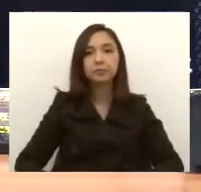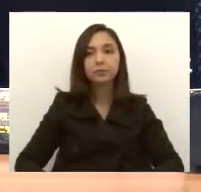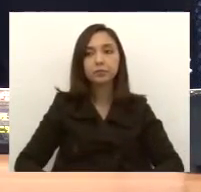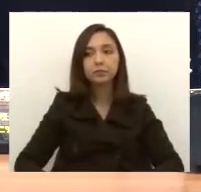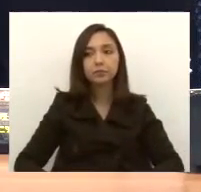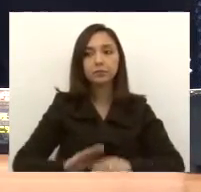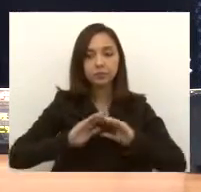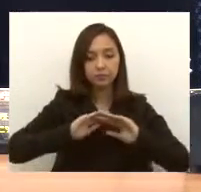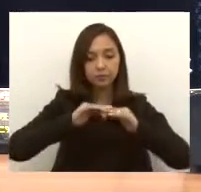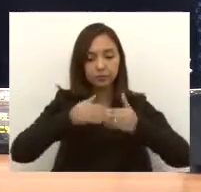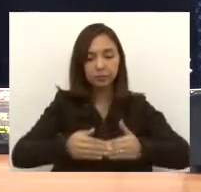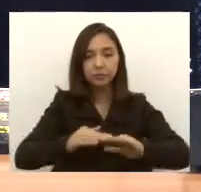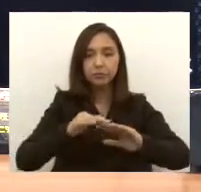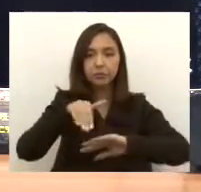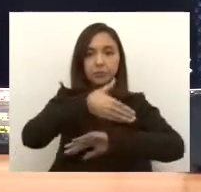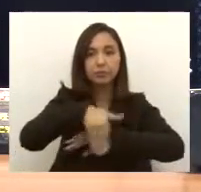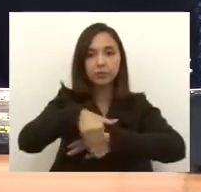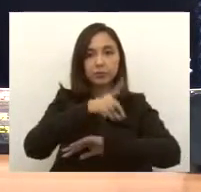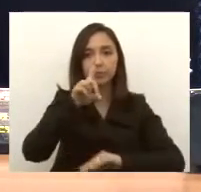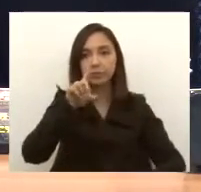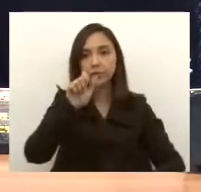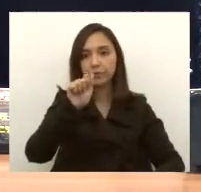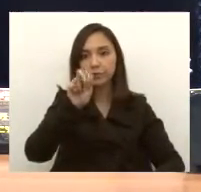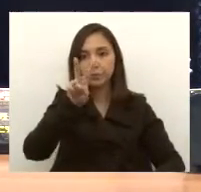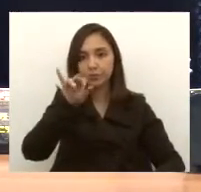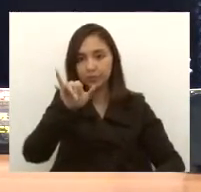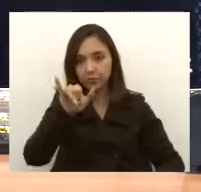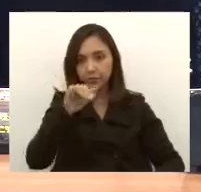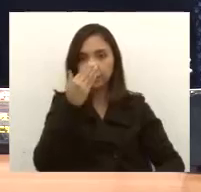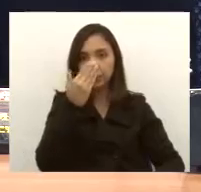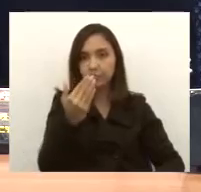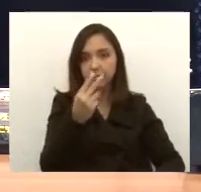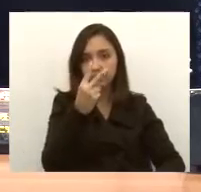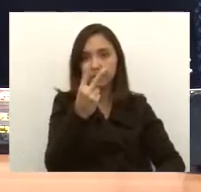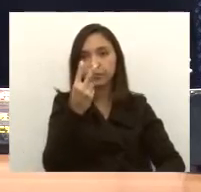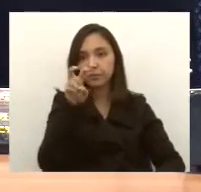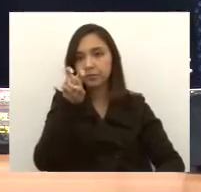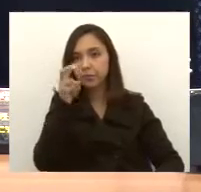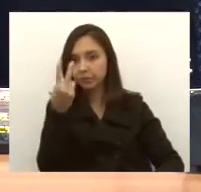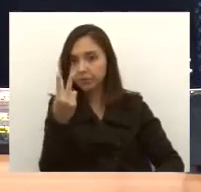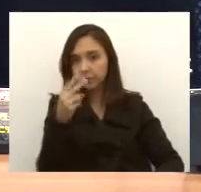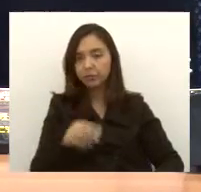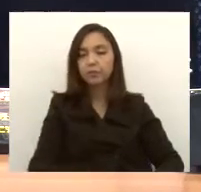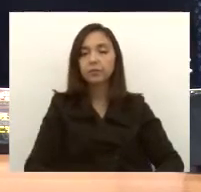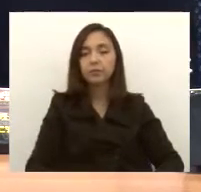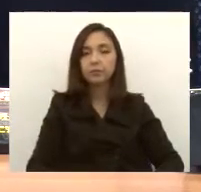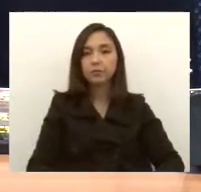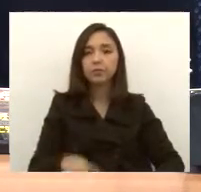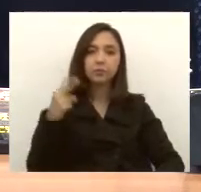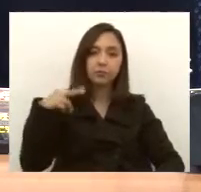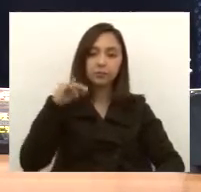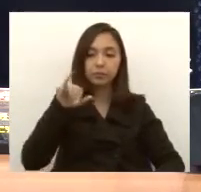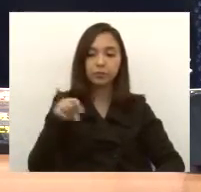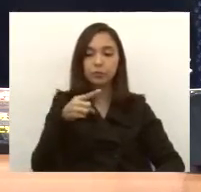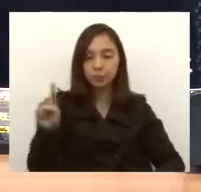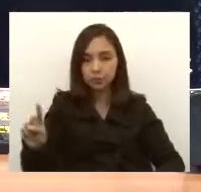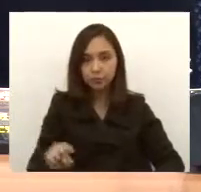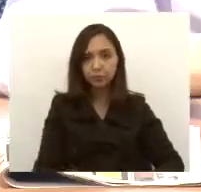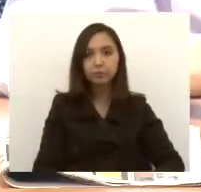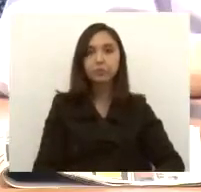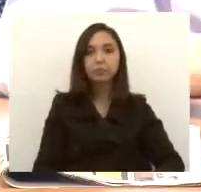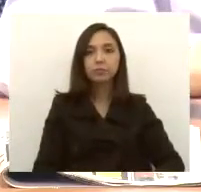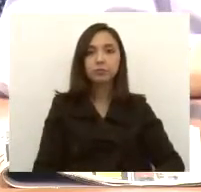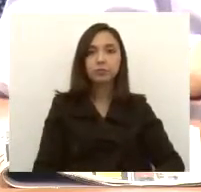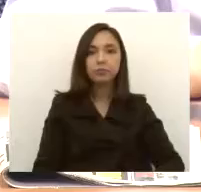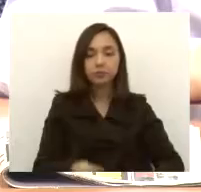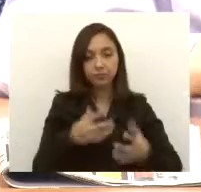na lombada da rua Davi Nasser, na altura do número 252, no residencial Parque Cumbica, ator João Barbosa. Em discussão, encerrada a discussão e